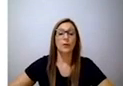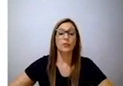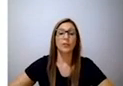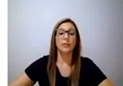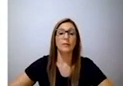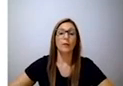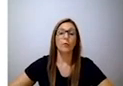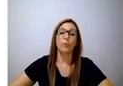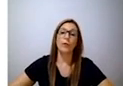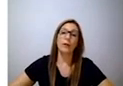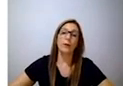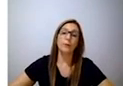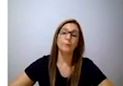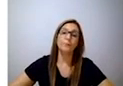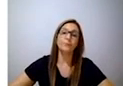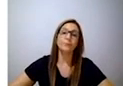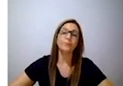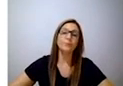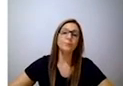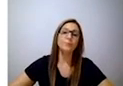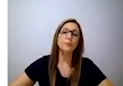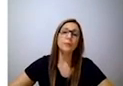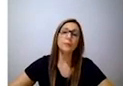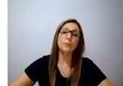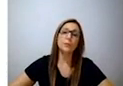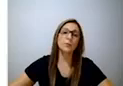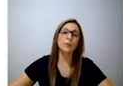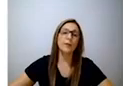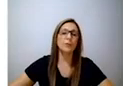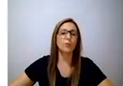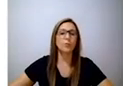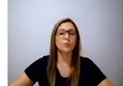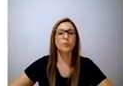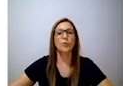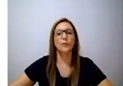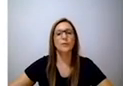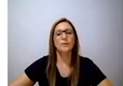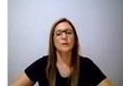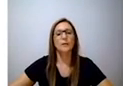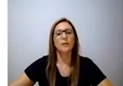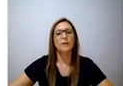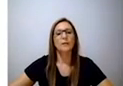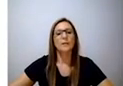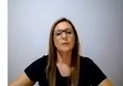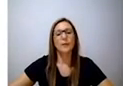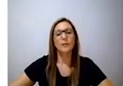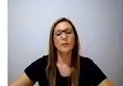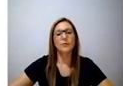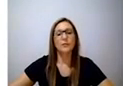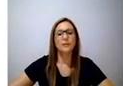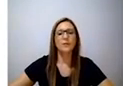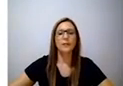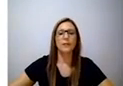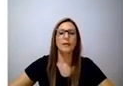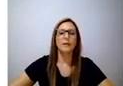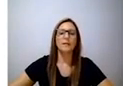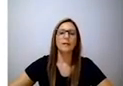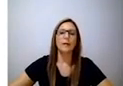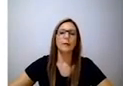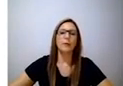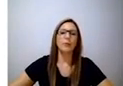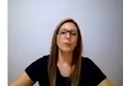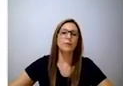oral, genital ou anal, tanto nas mulheres como nos homens. Das mais de 200 variedades,